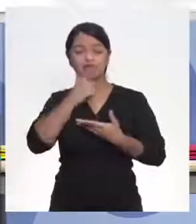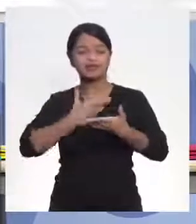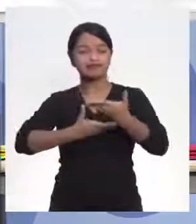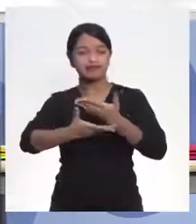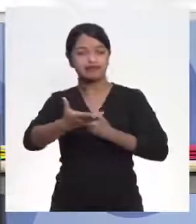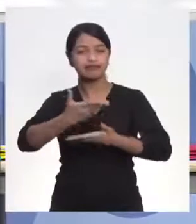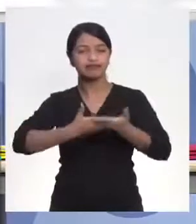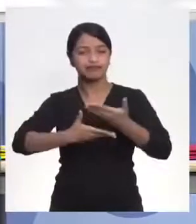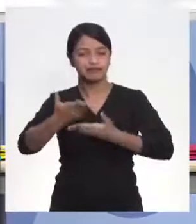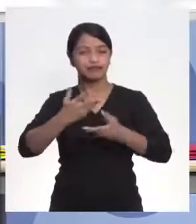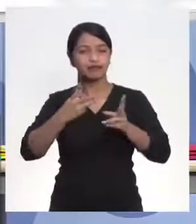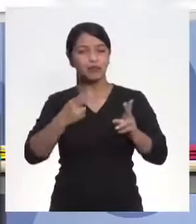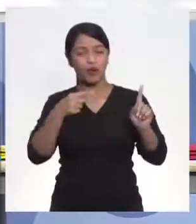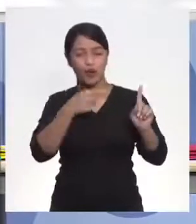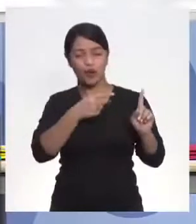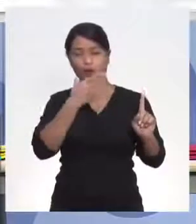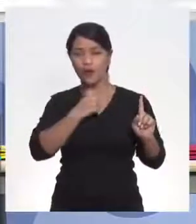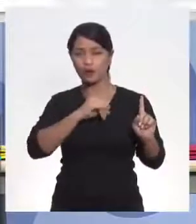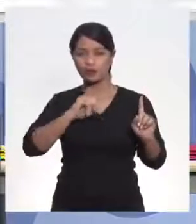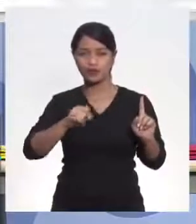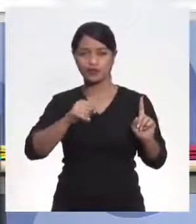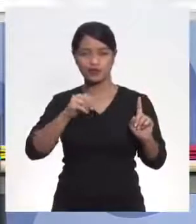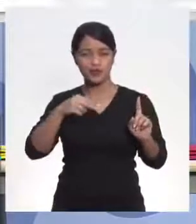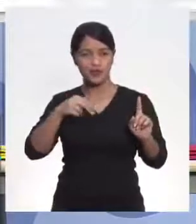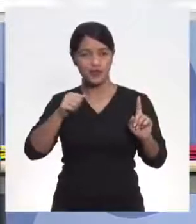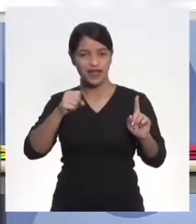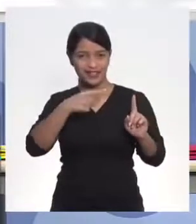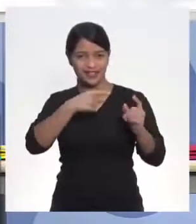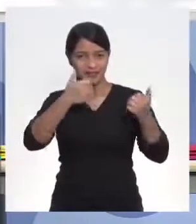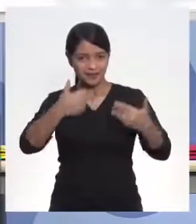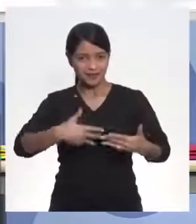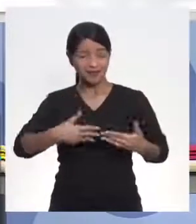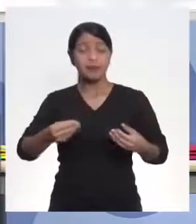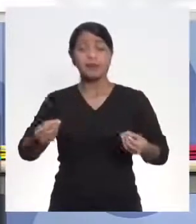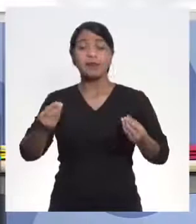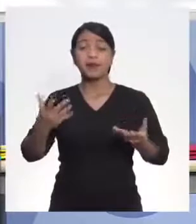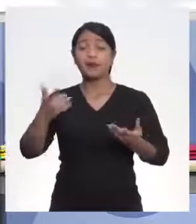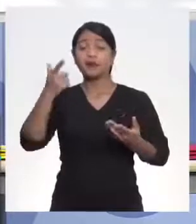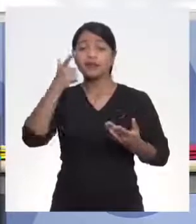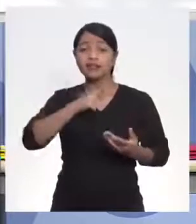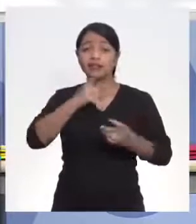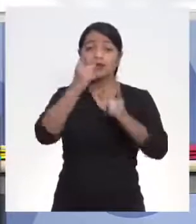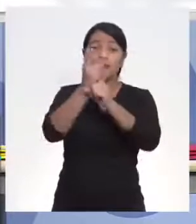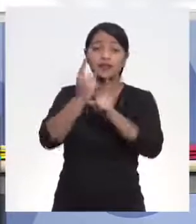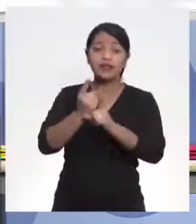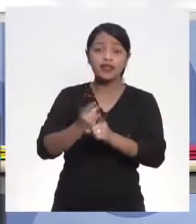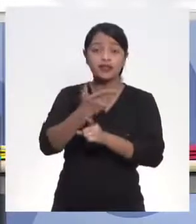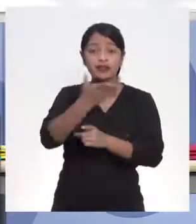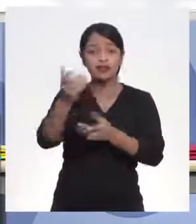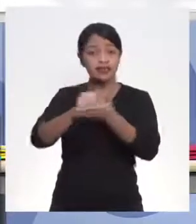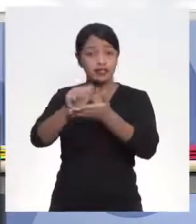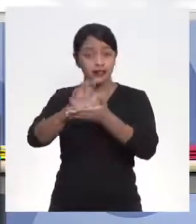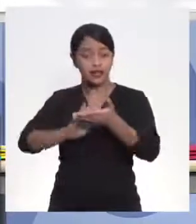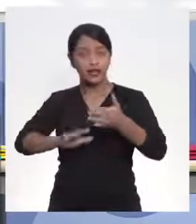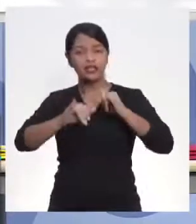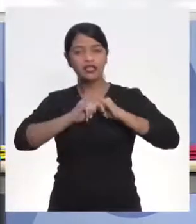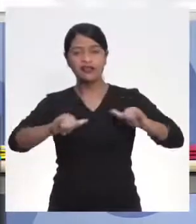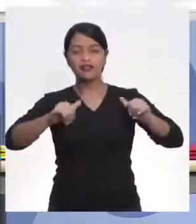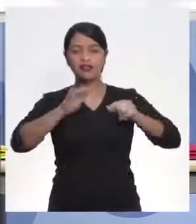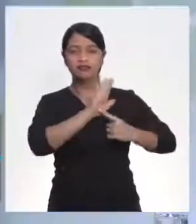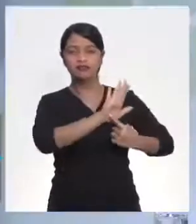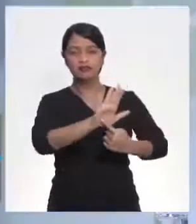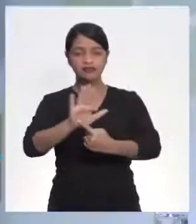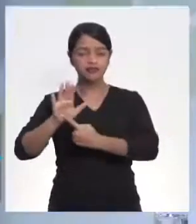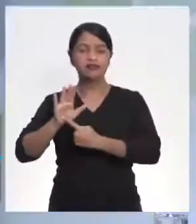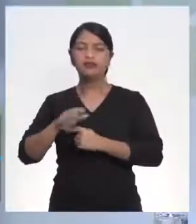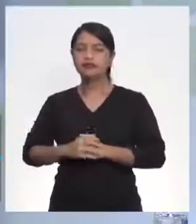como o Jonas comentou ontem, a ideia até de divulgação também, né? De apresentar os trabalhos que vocês estão desenvolvendo. Esse excelente